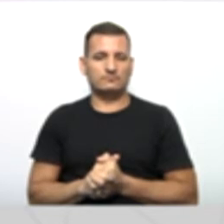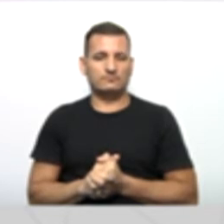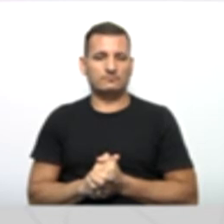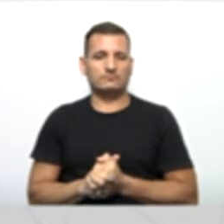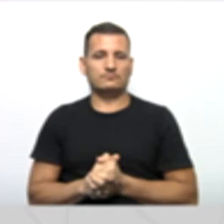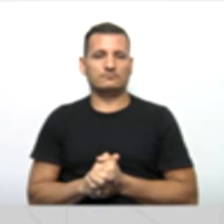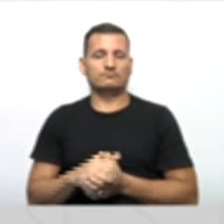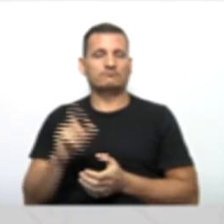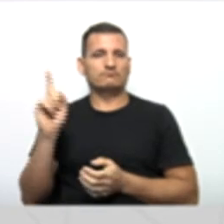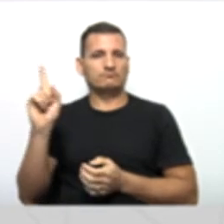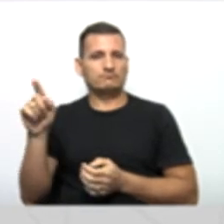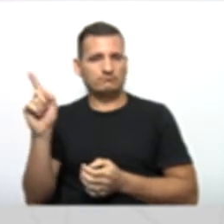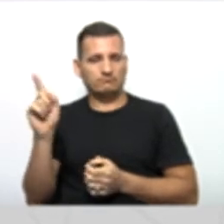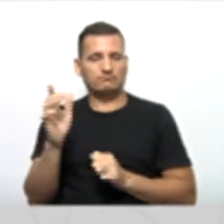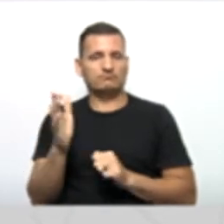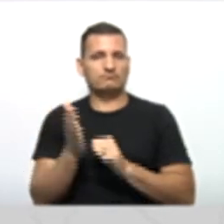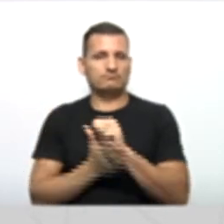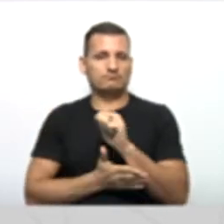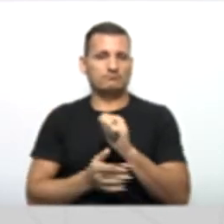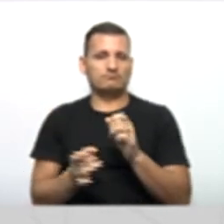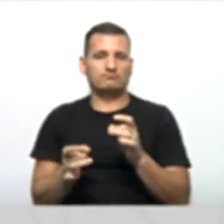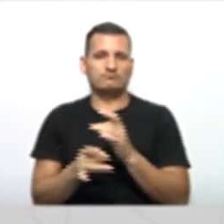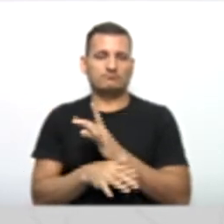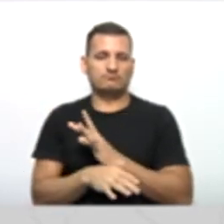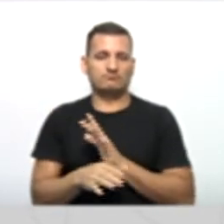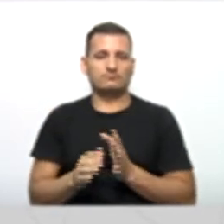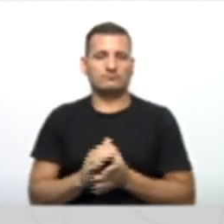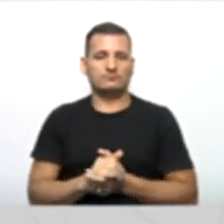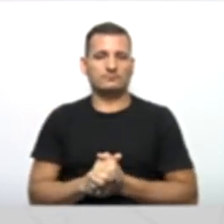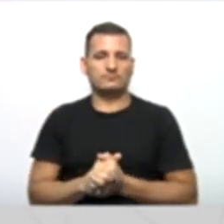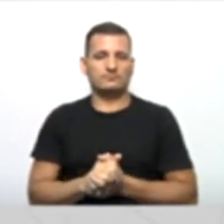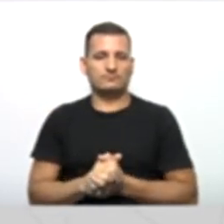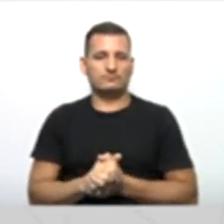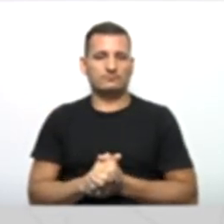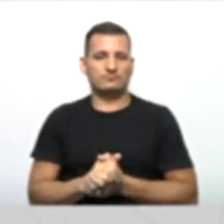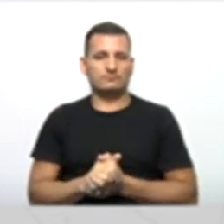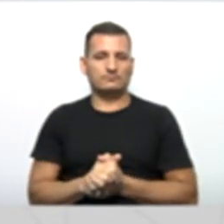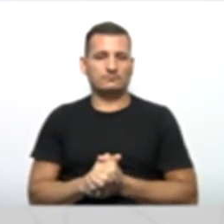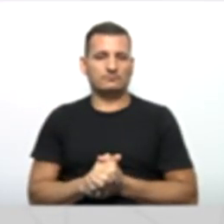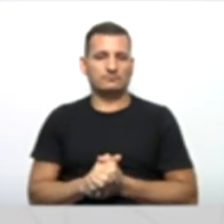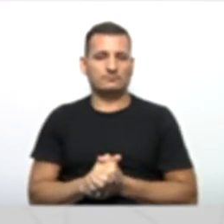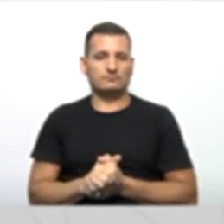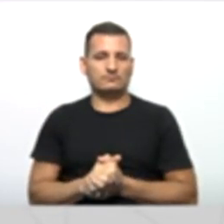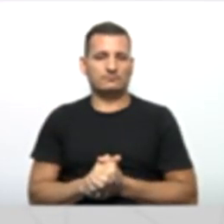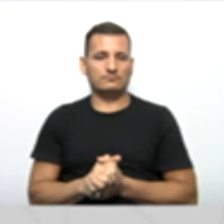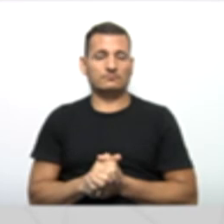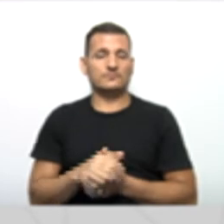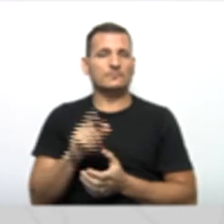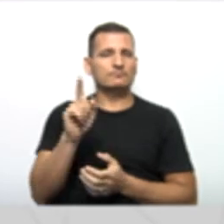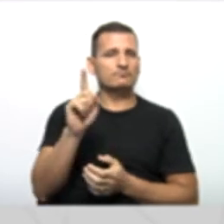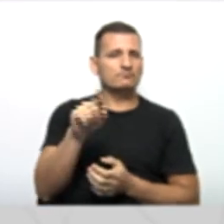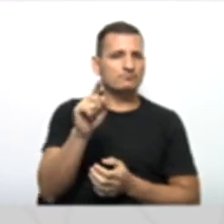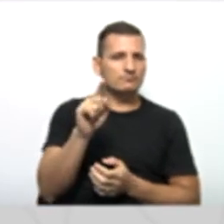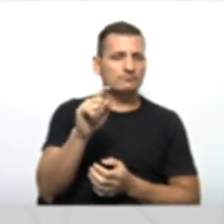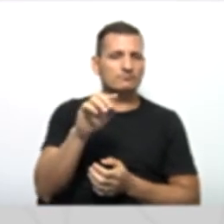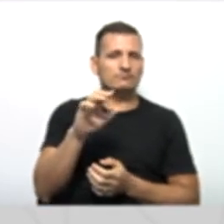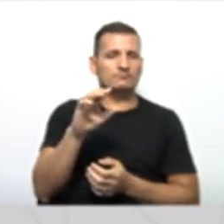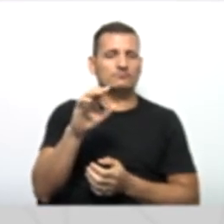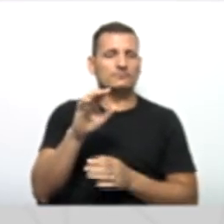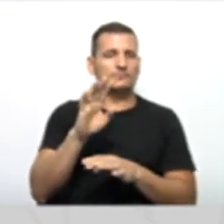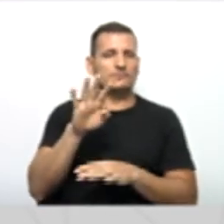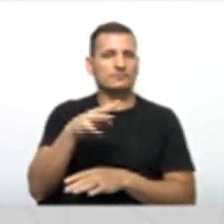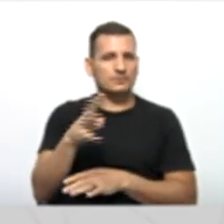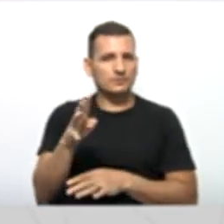tabela pronto tabela excluída com sucesso volto pra cá e quando eu vou consultar novamente ele me dá a mensagem